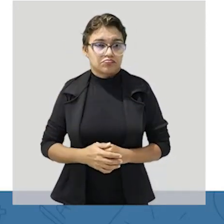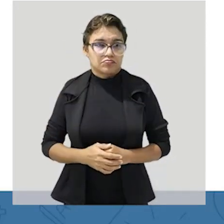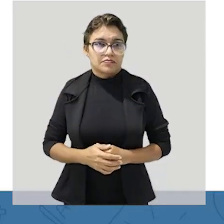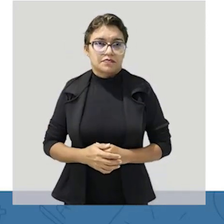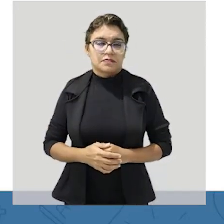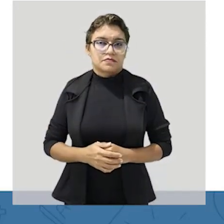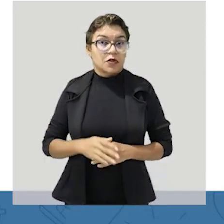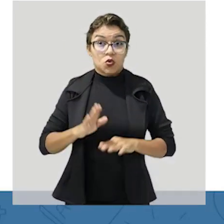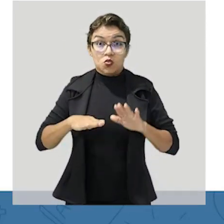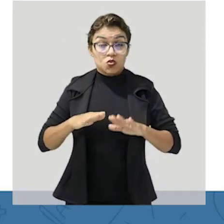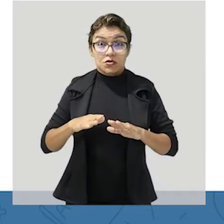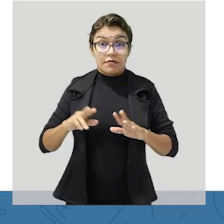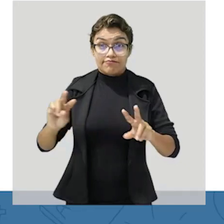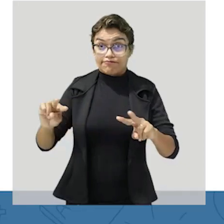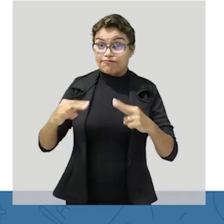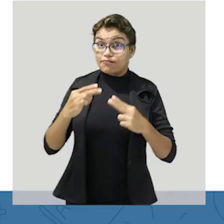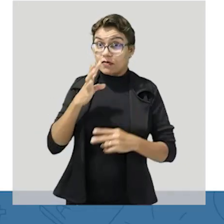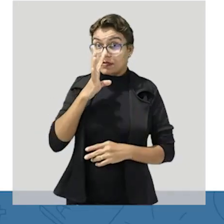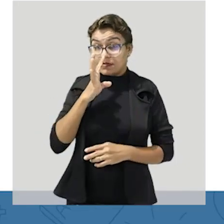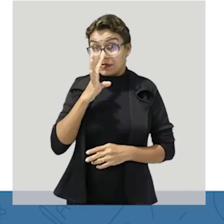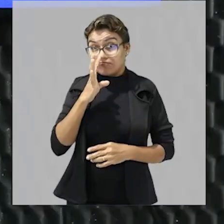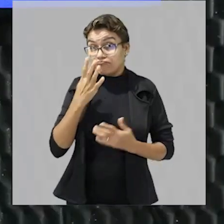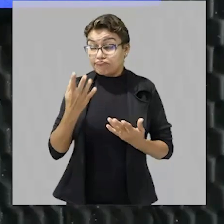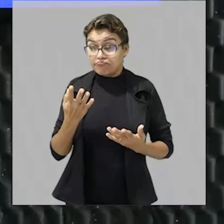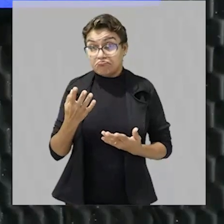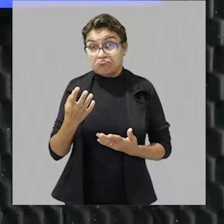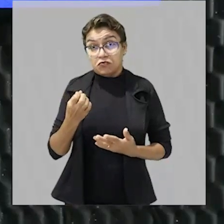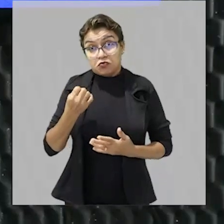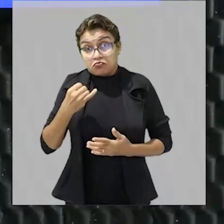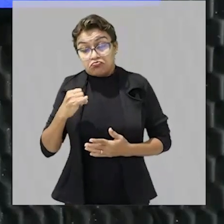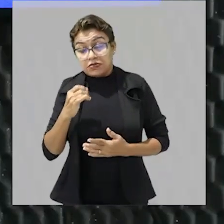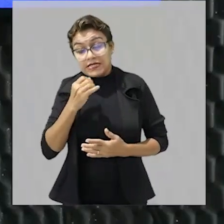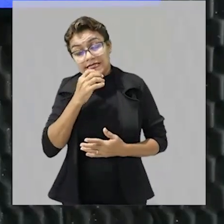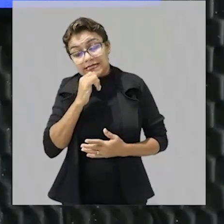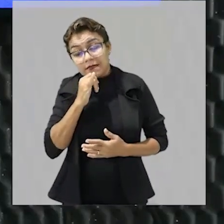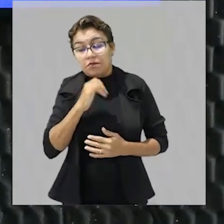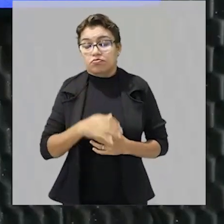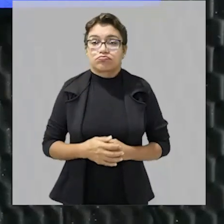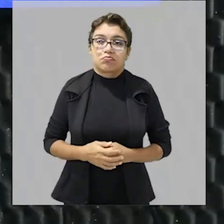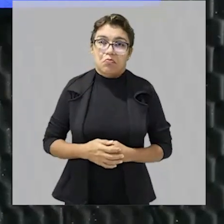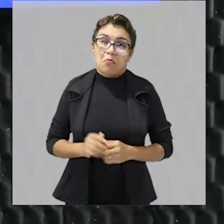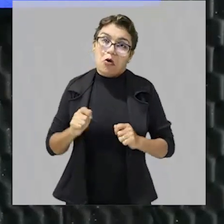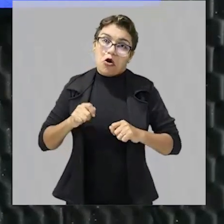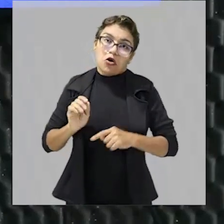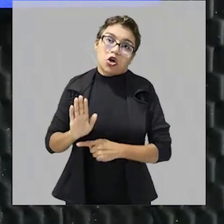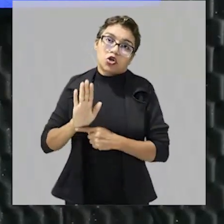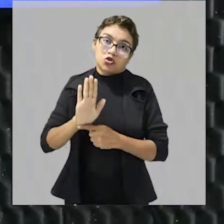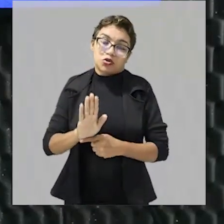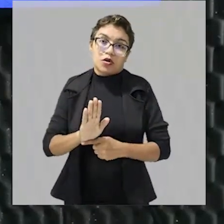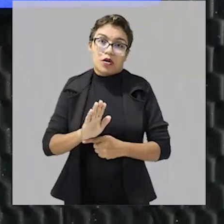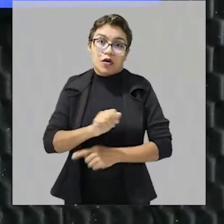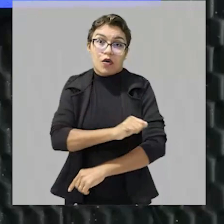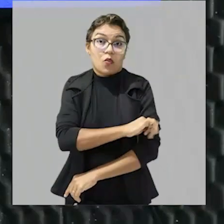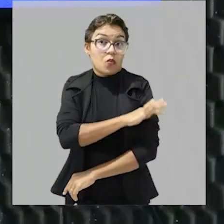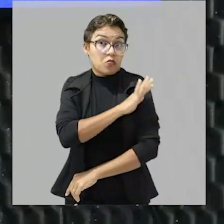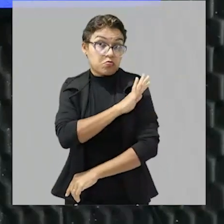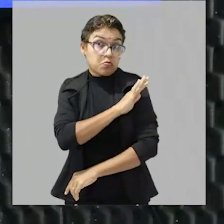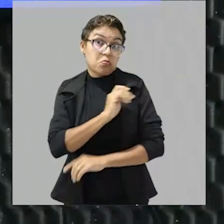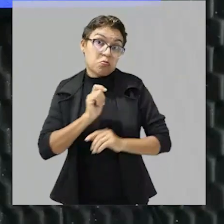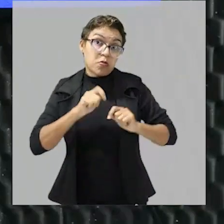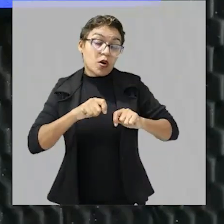né? Todas as alternativas aí apresentam um par de antônimos, ou seja, palavras que têm sentidos